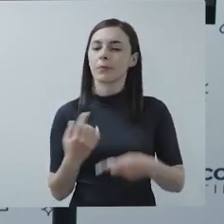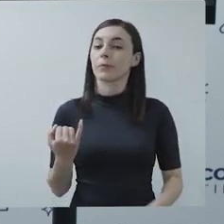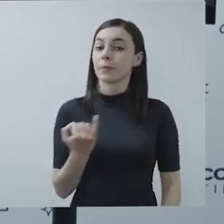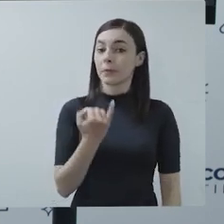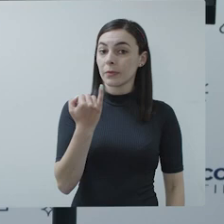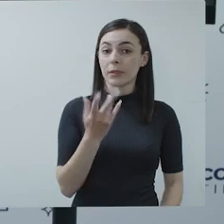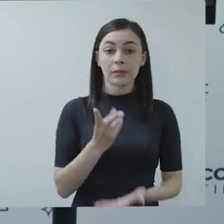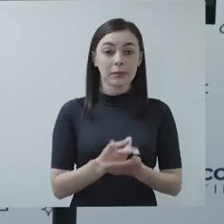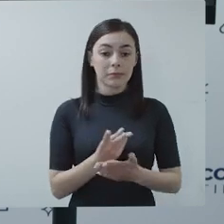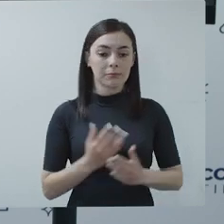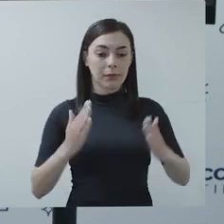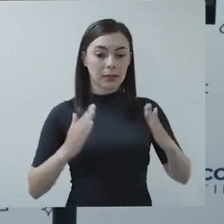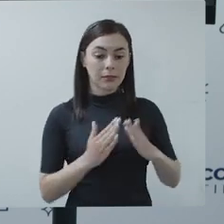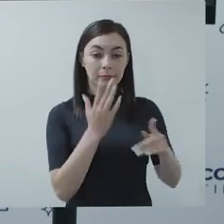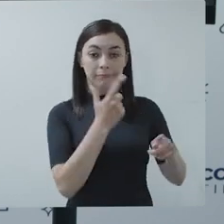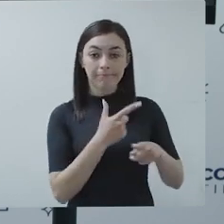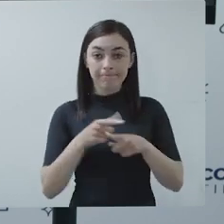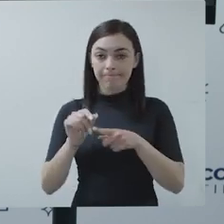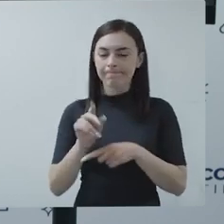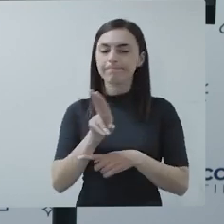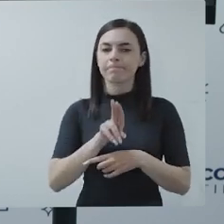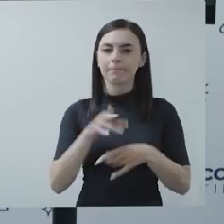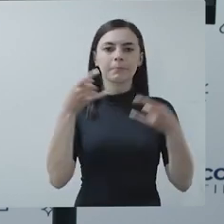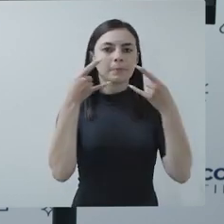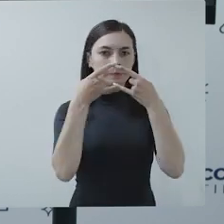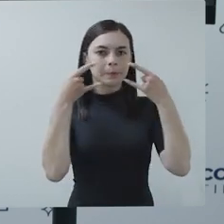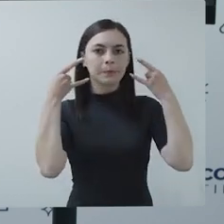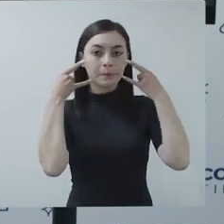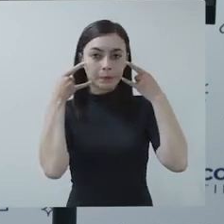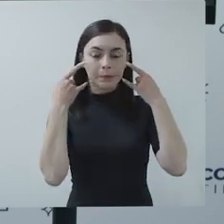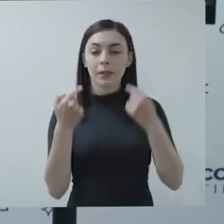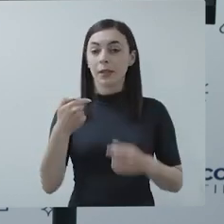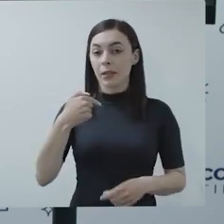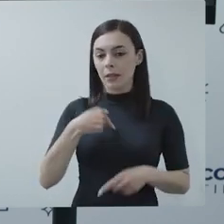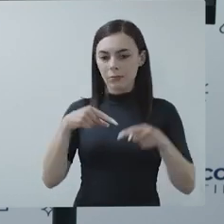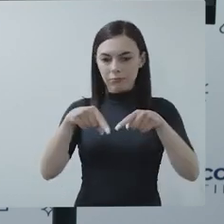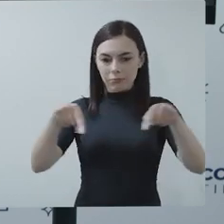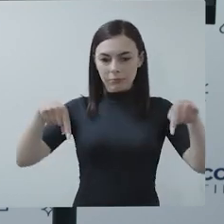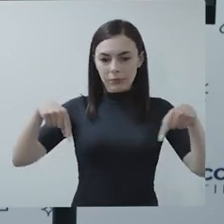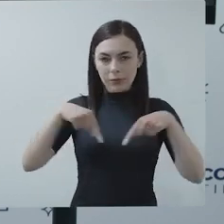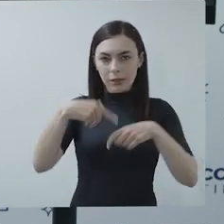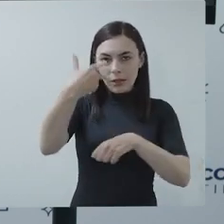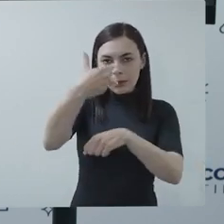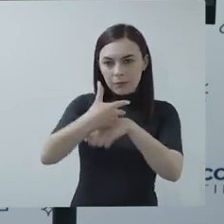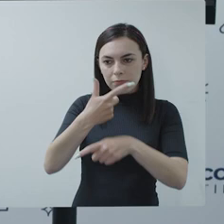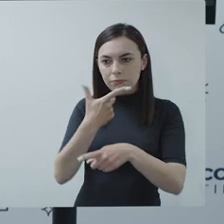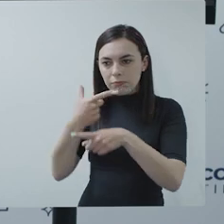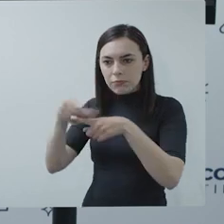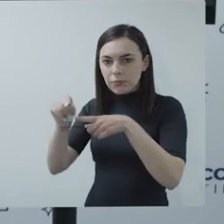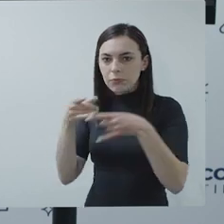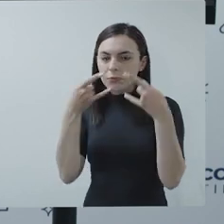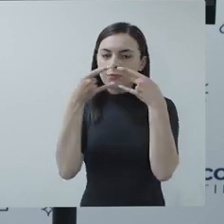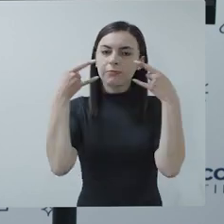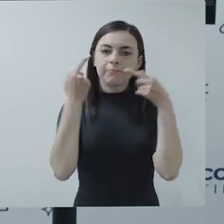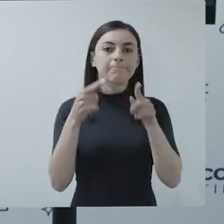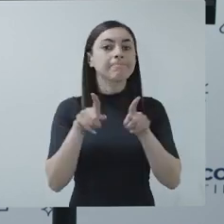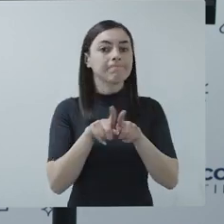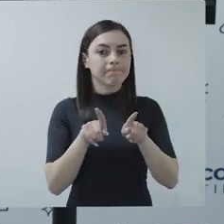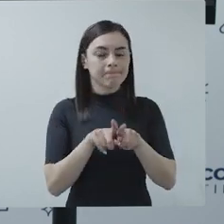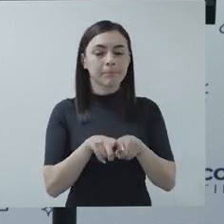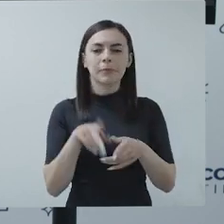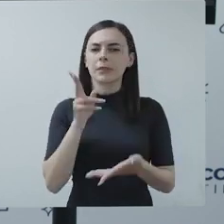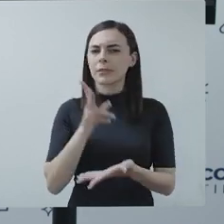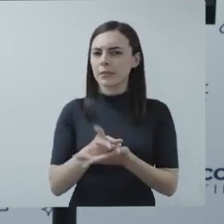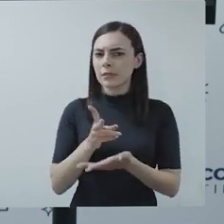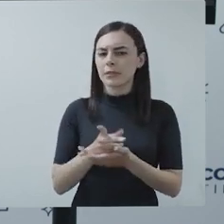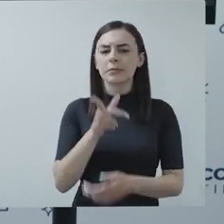que vocês forem sair de casa, vocês usem a máscara. Eu saindo daqui já vou colocar minha máscara, tá? E sempre